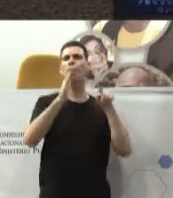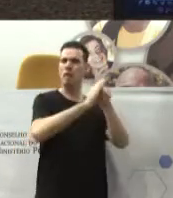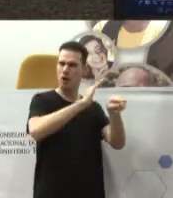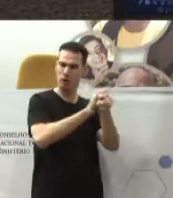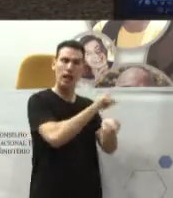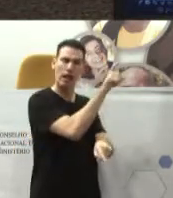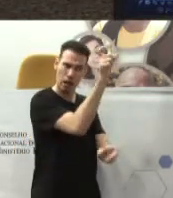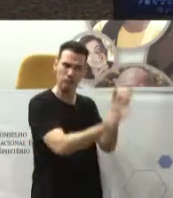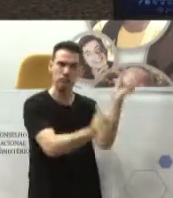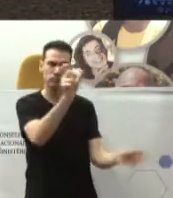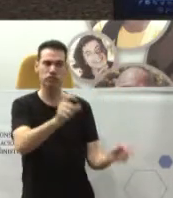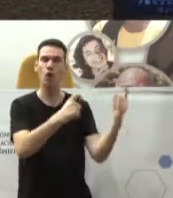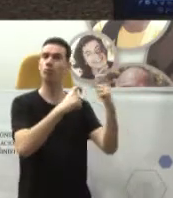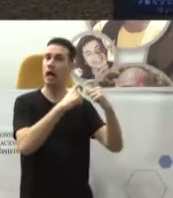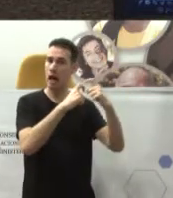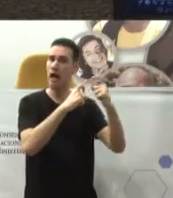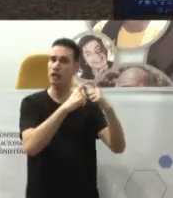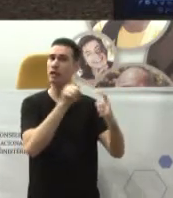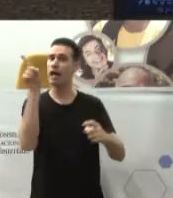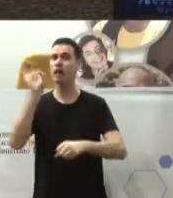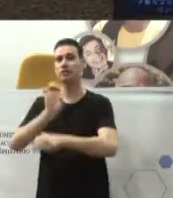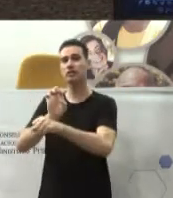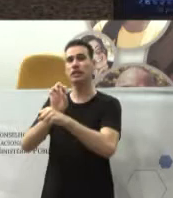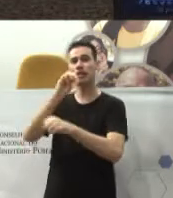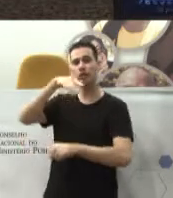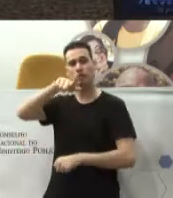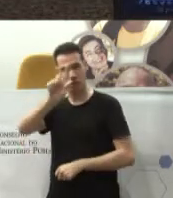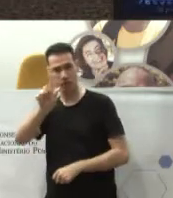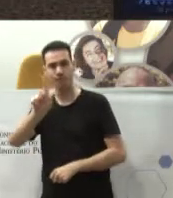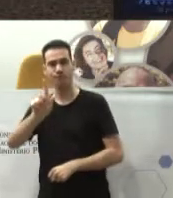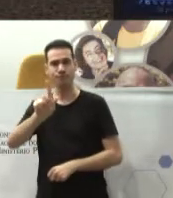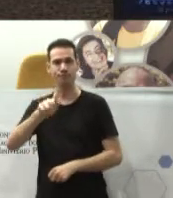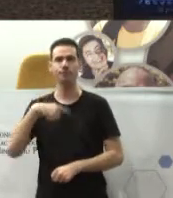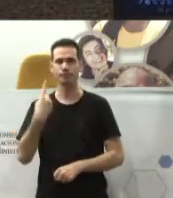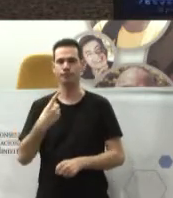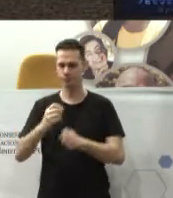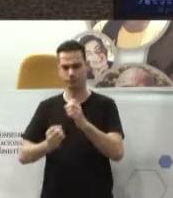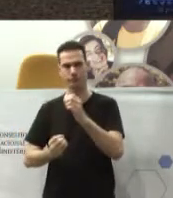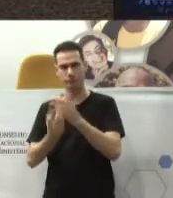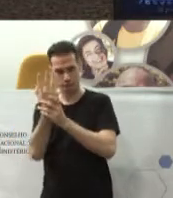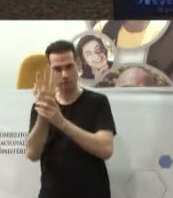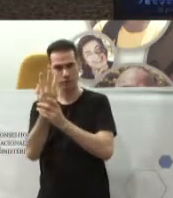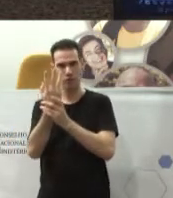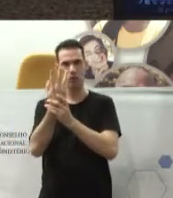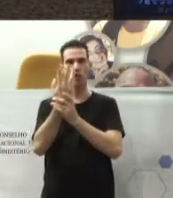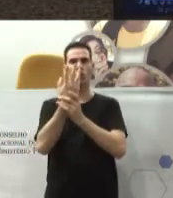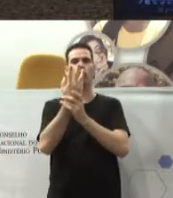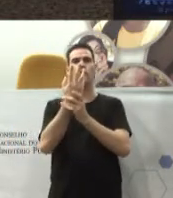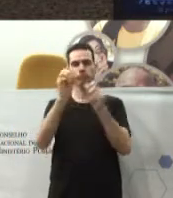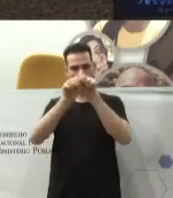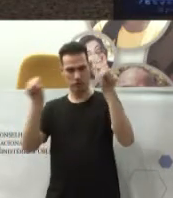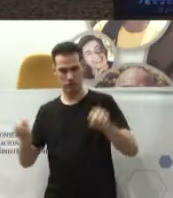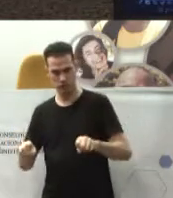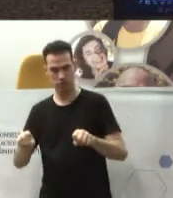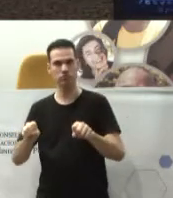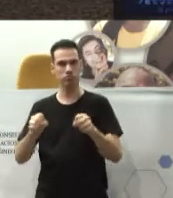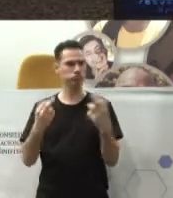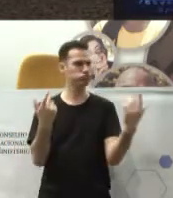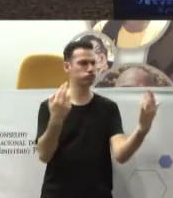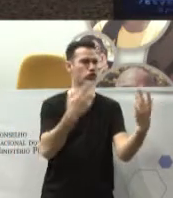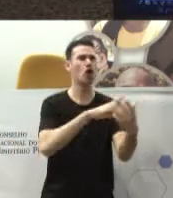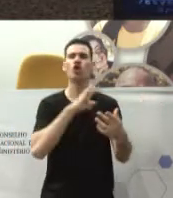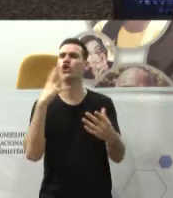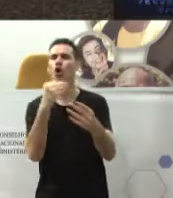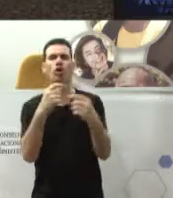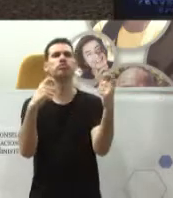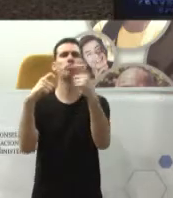médico. Nós criamos em Minas Gerais um modelo padrão de relatório médico, para que os médicos